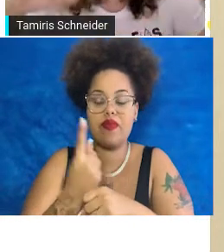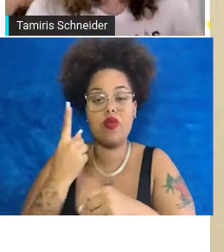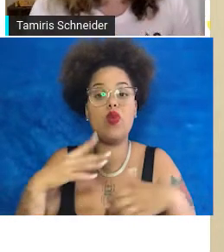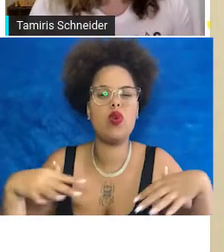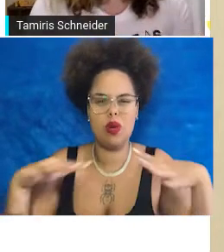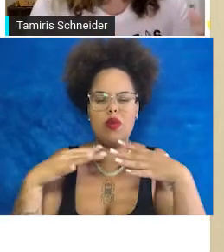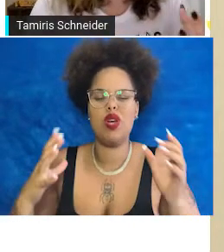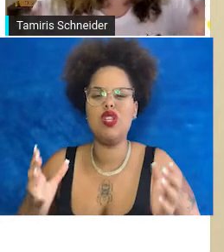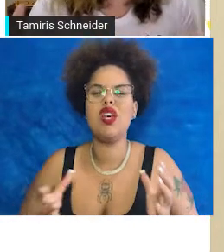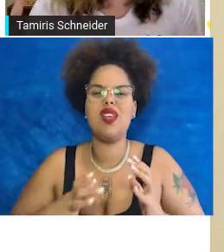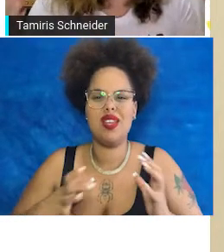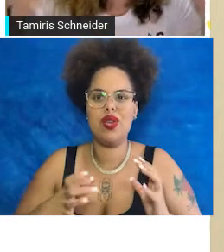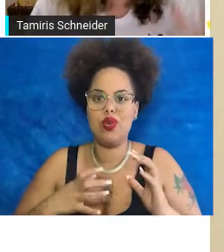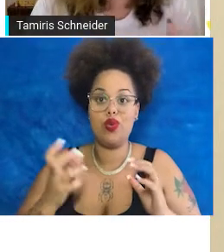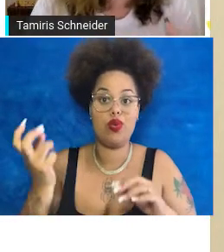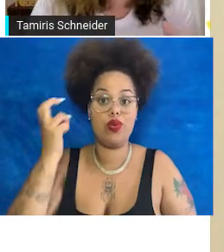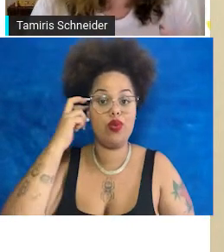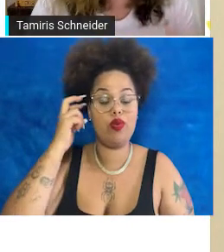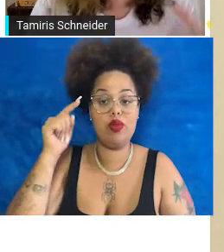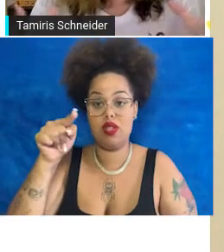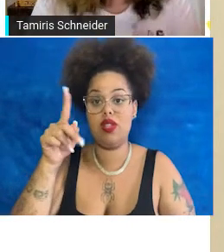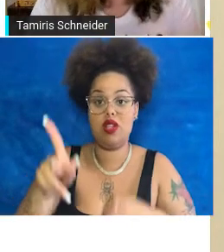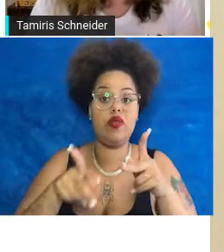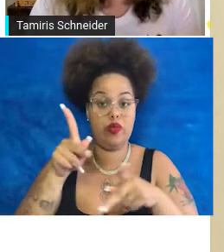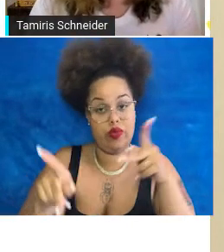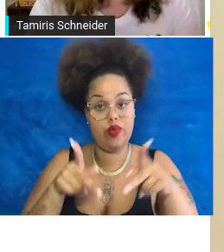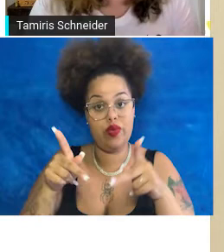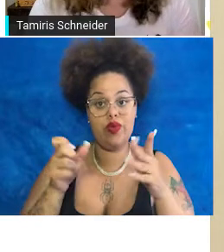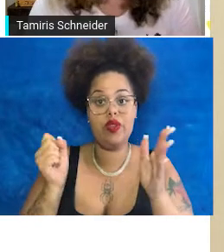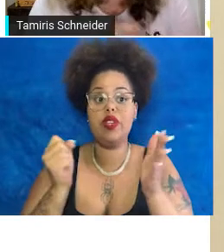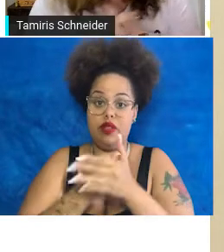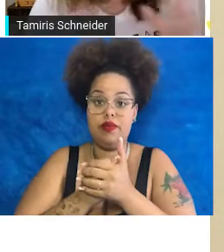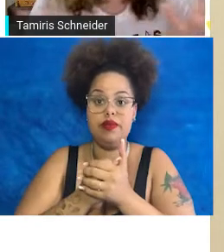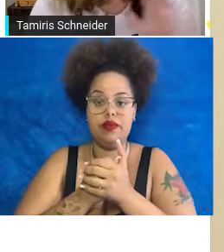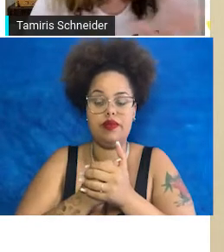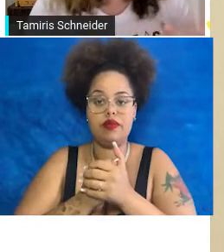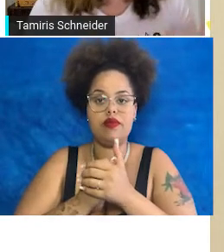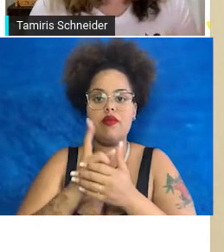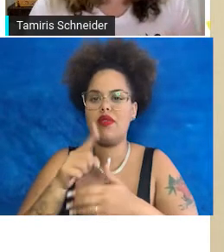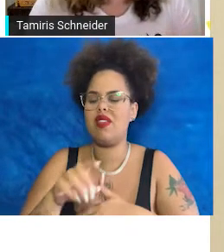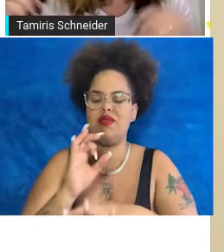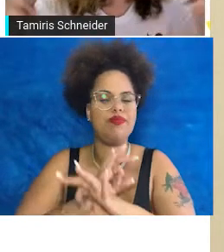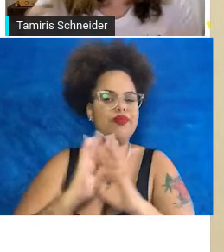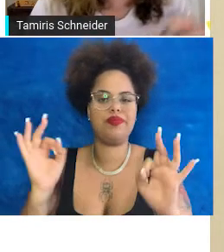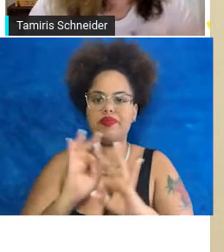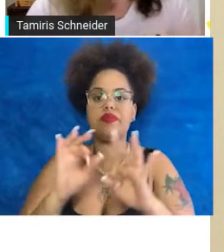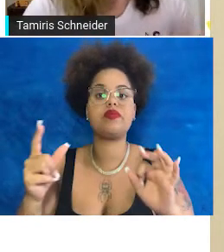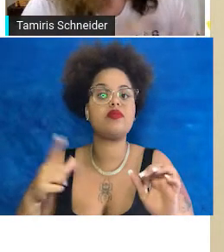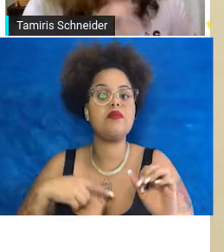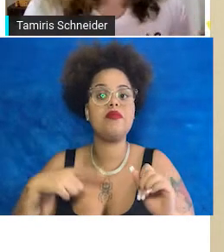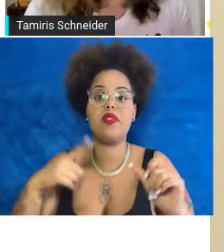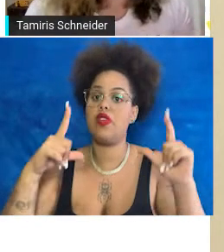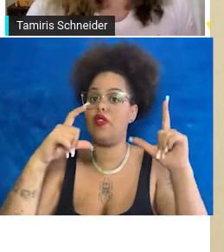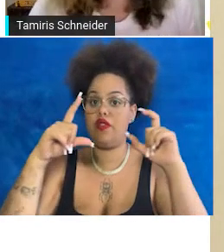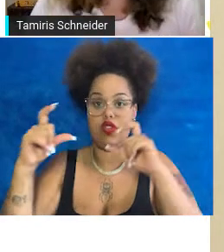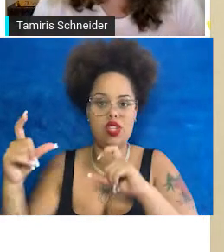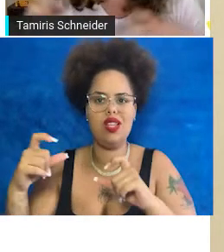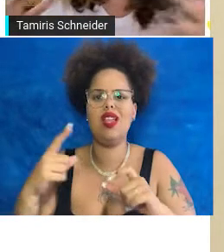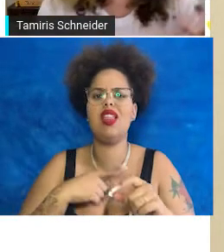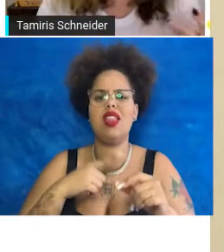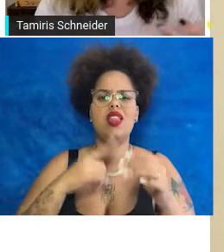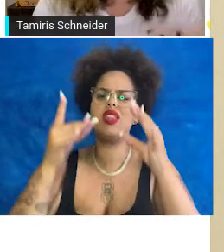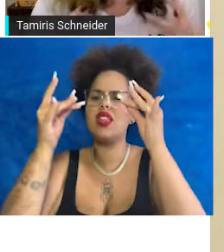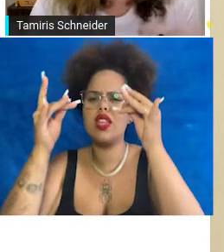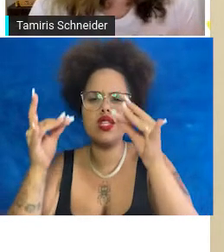ambiente rico culturalmente daquele povo que está se escondendo. É sensacional. Então tem fotinhas, tem texturas,